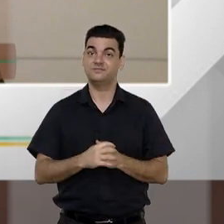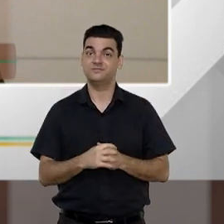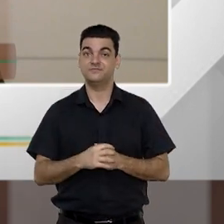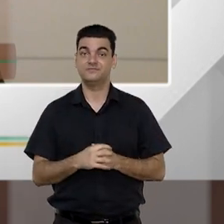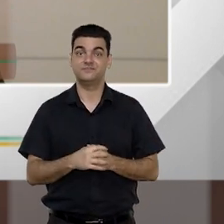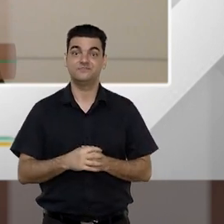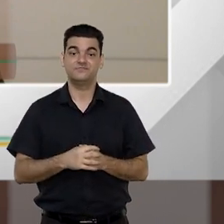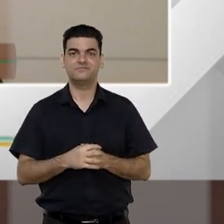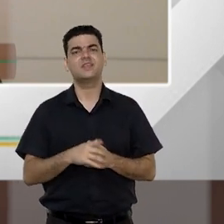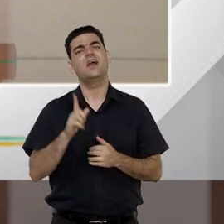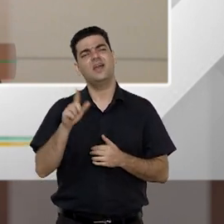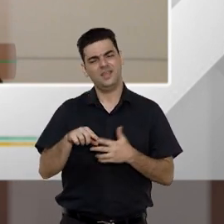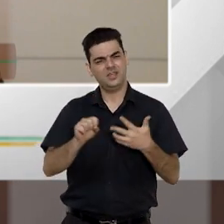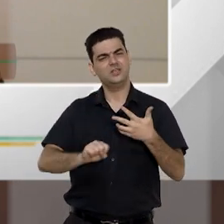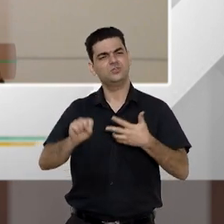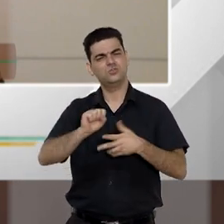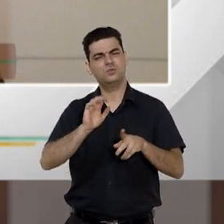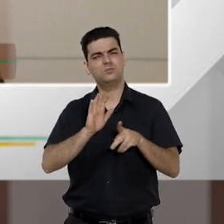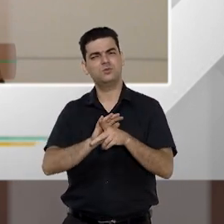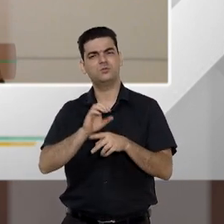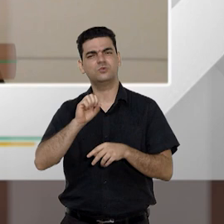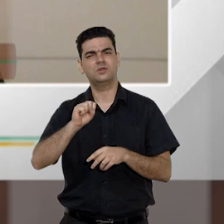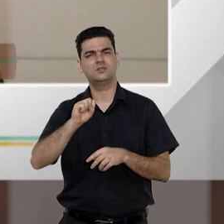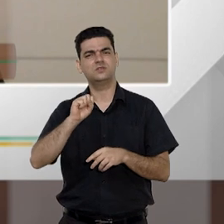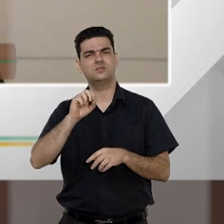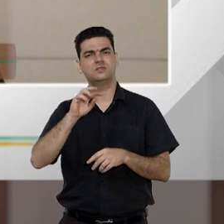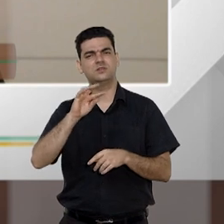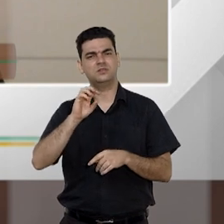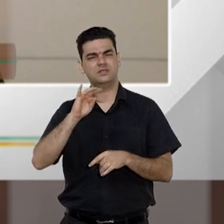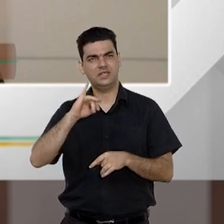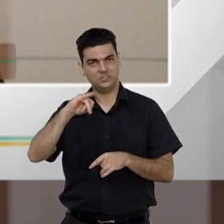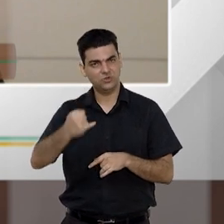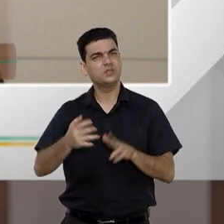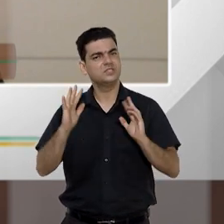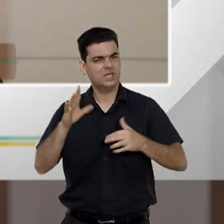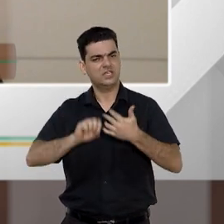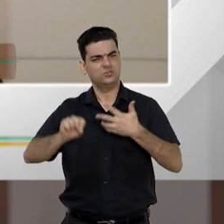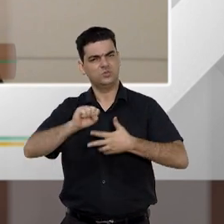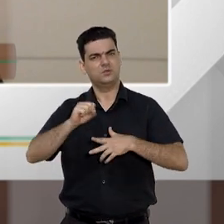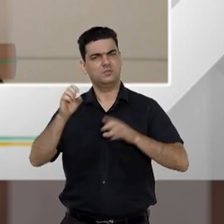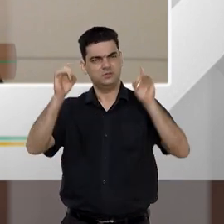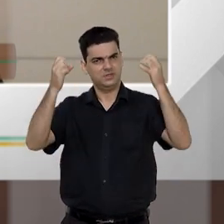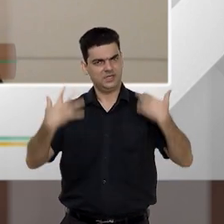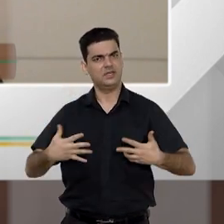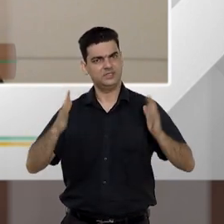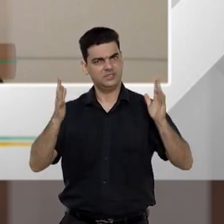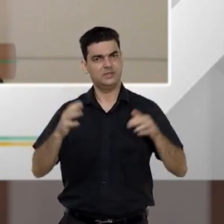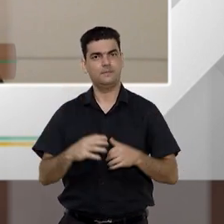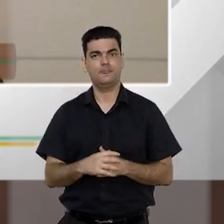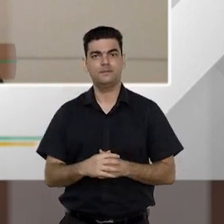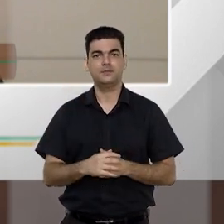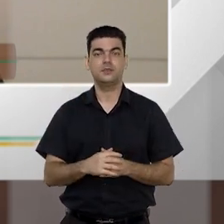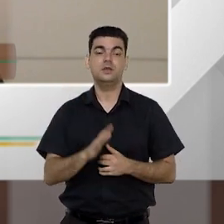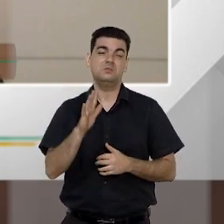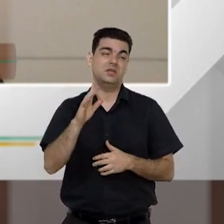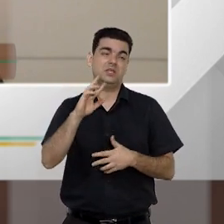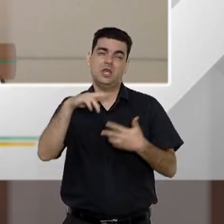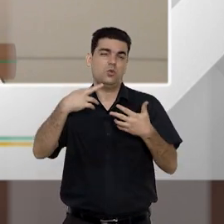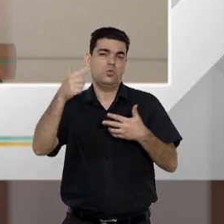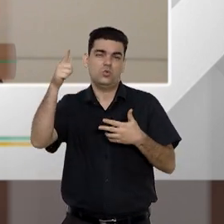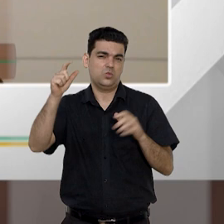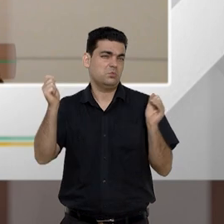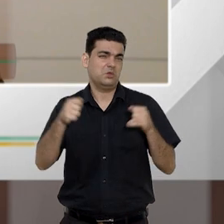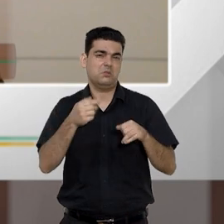do recurso especial. É tema, inclusive, sumulado pelo Superior Tribunal de Justiça. Por outro lado, para o recurso extraordinário,